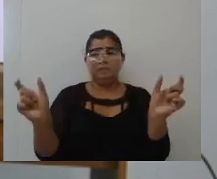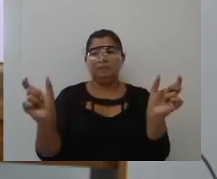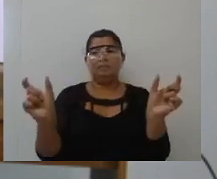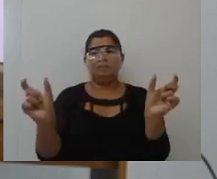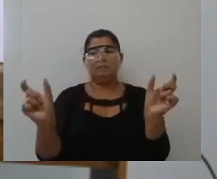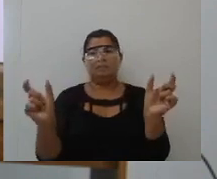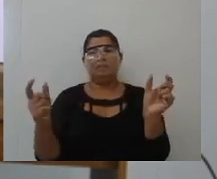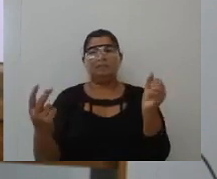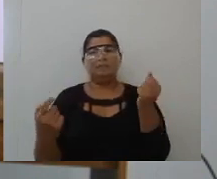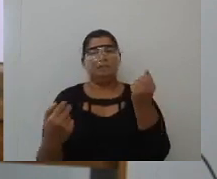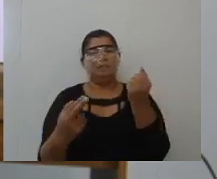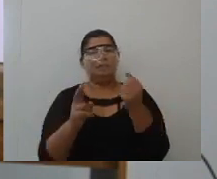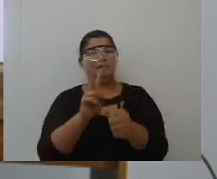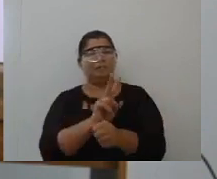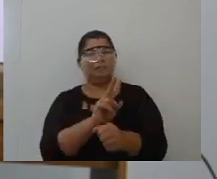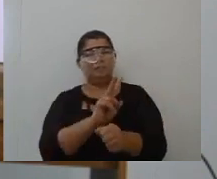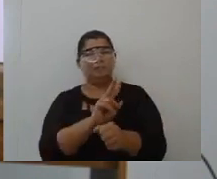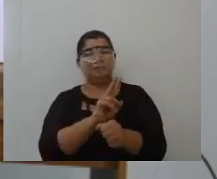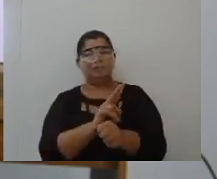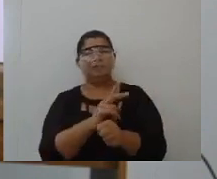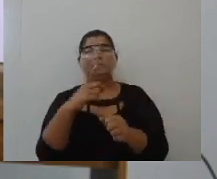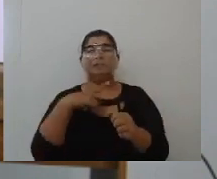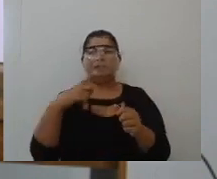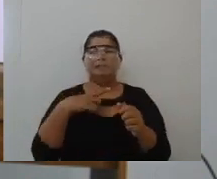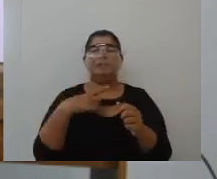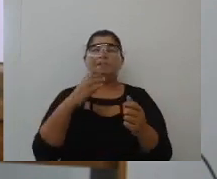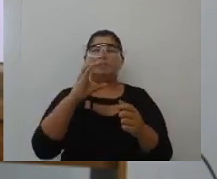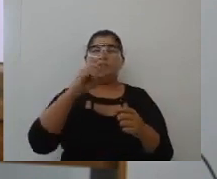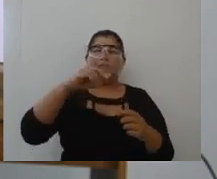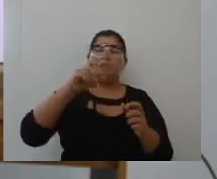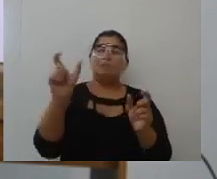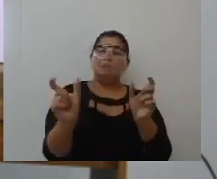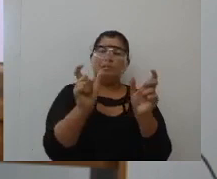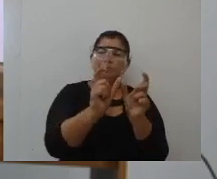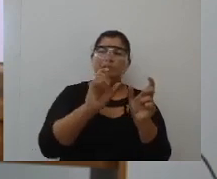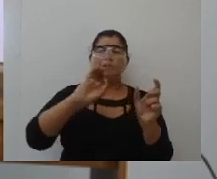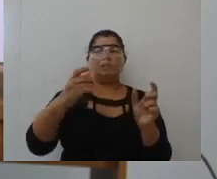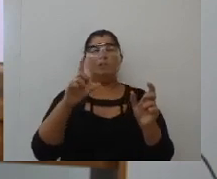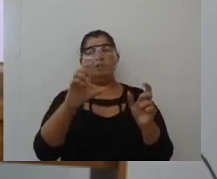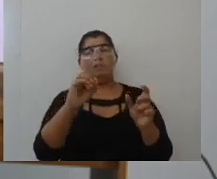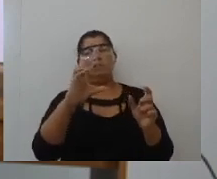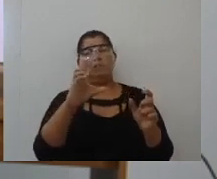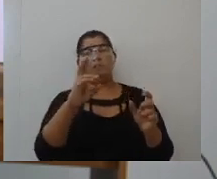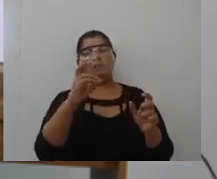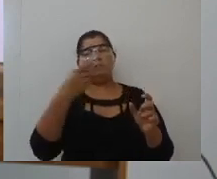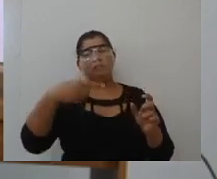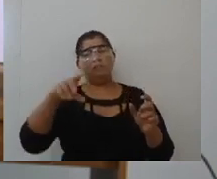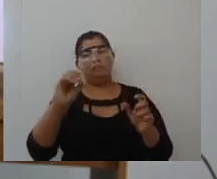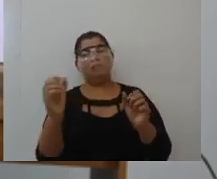subordinada, ela apresenta uma conjunção ou uma locução conjuntiva. Então, quando eu digo,